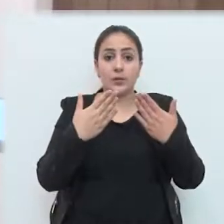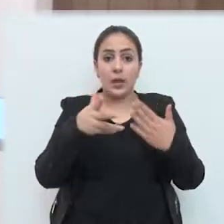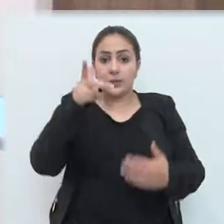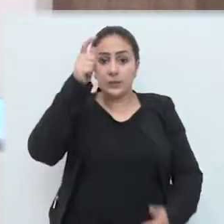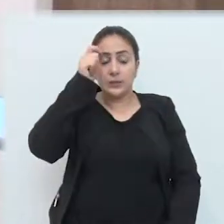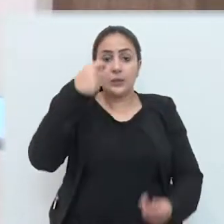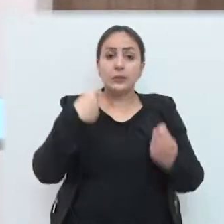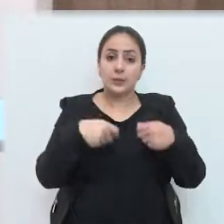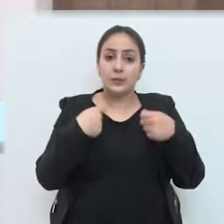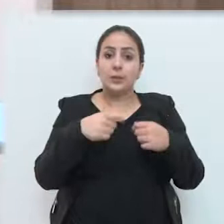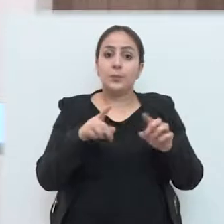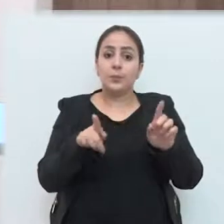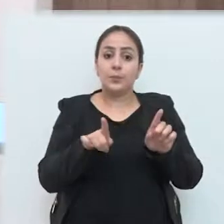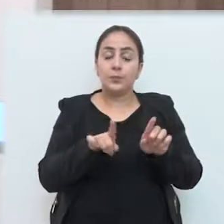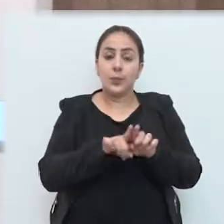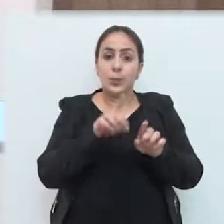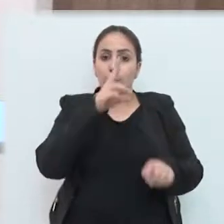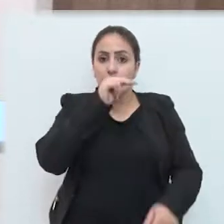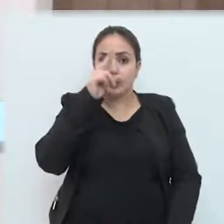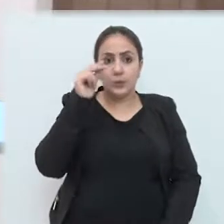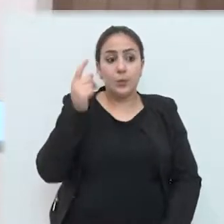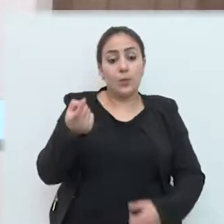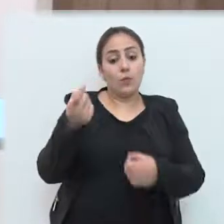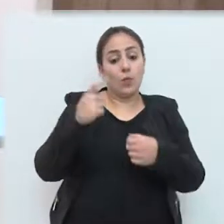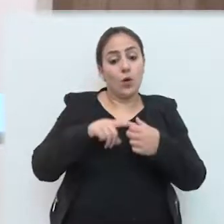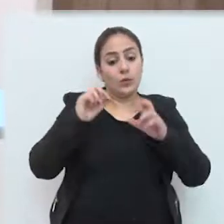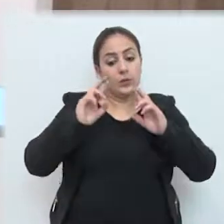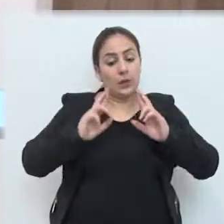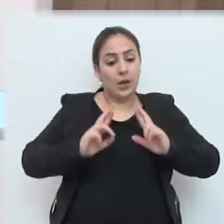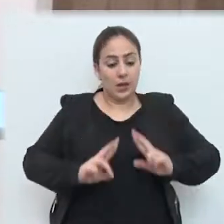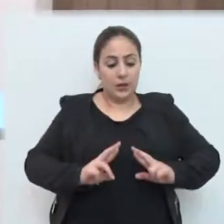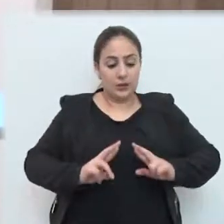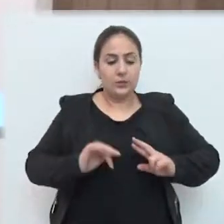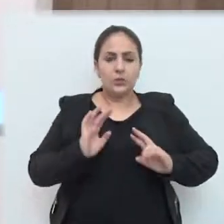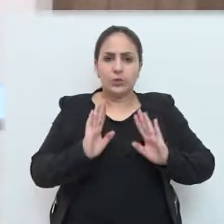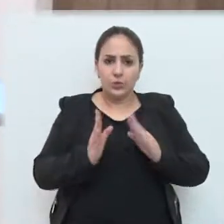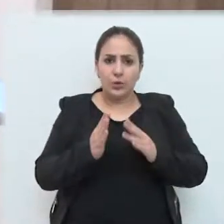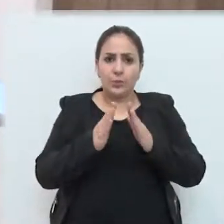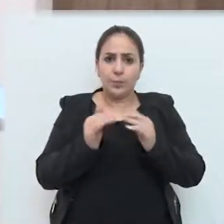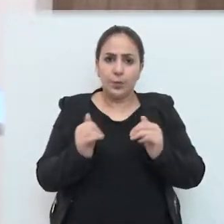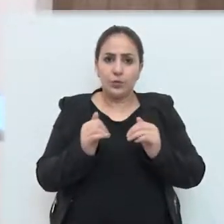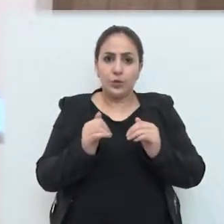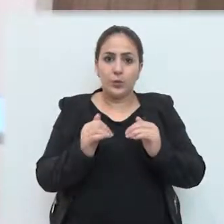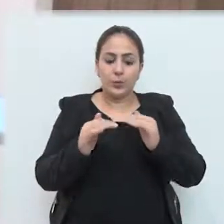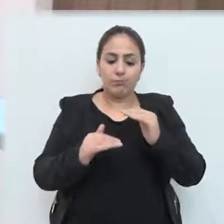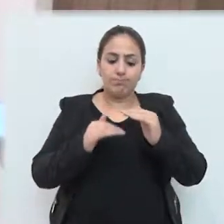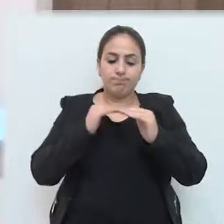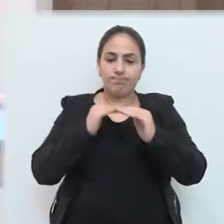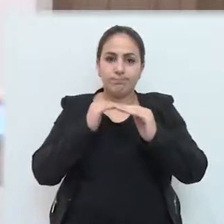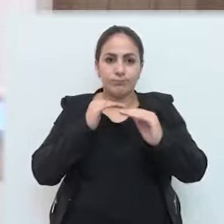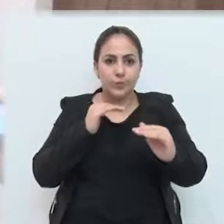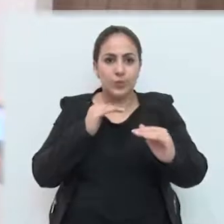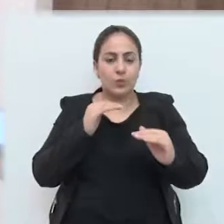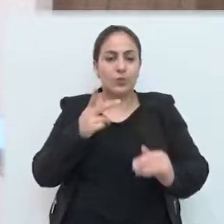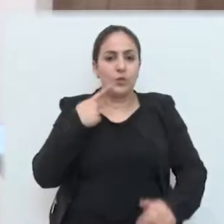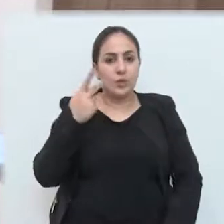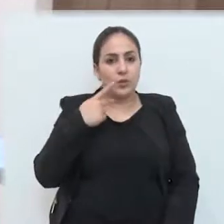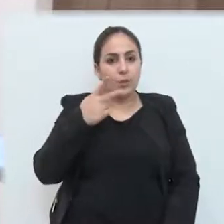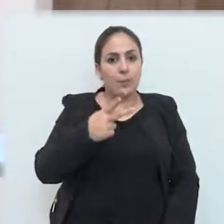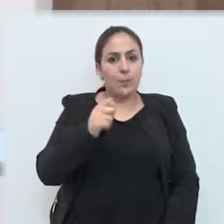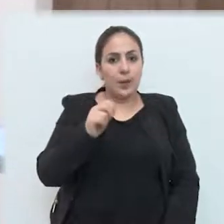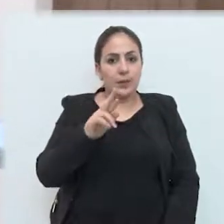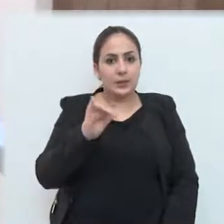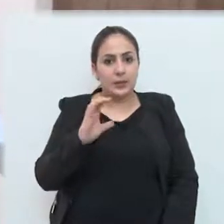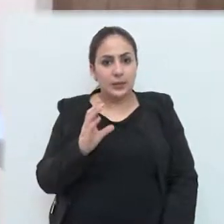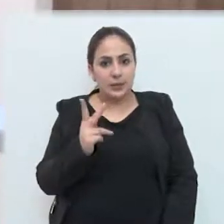nossa legislação, a necessidade de que, de fato, o município retome a área, algo que nós já pedimos, na mesma linha do que o vereador Patrick efetuou em 2016, ao